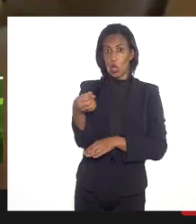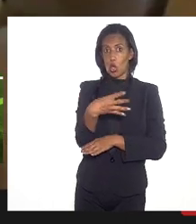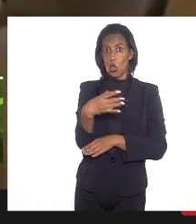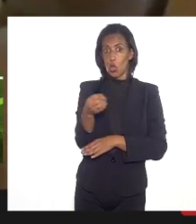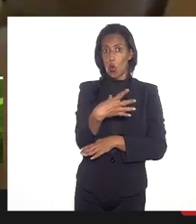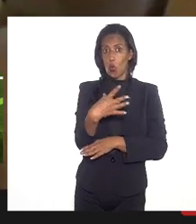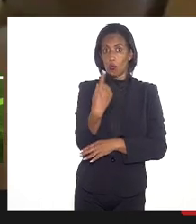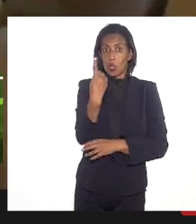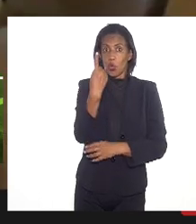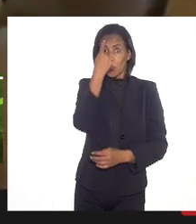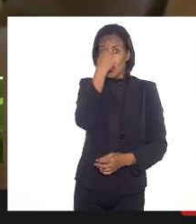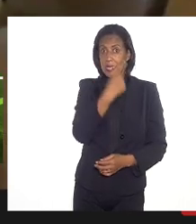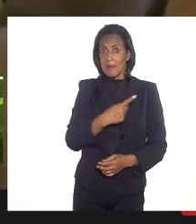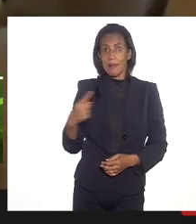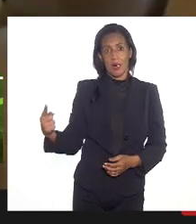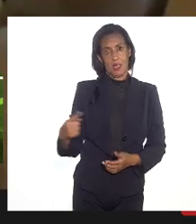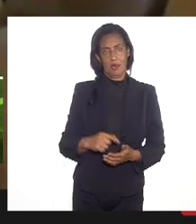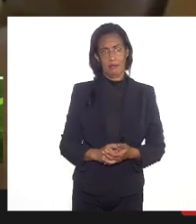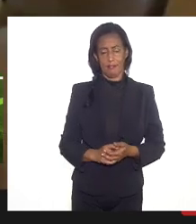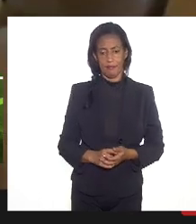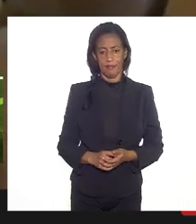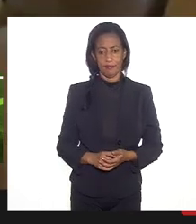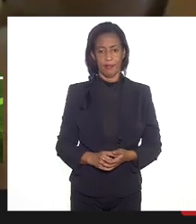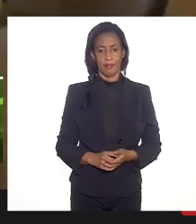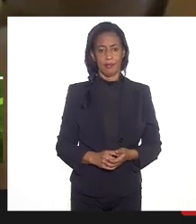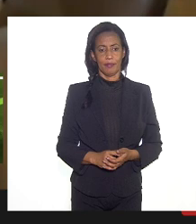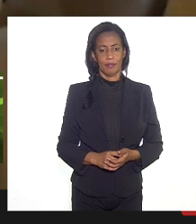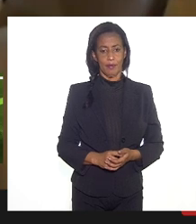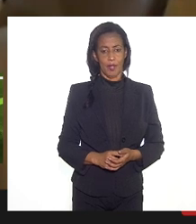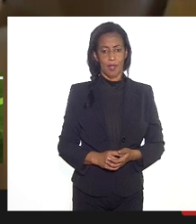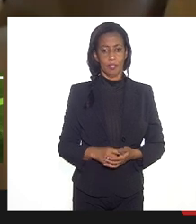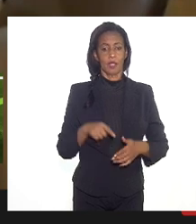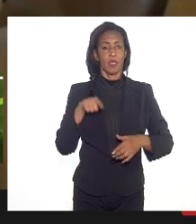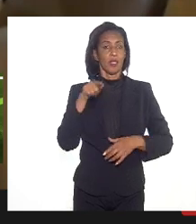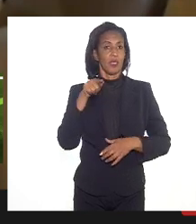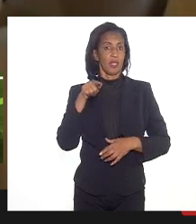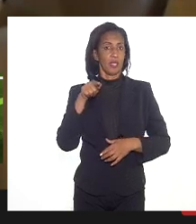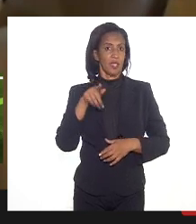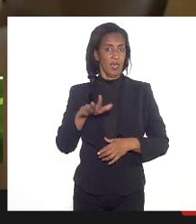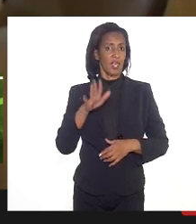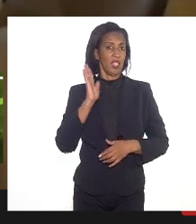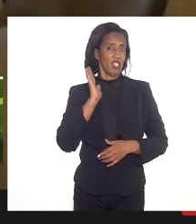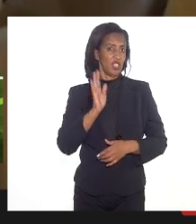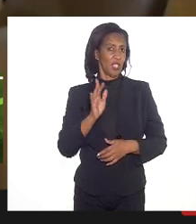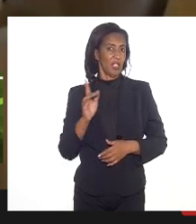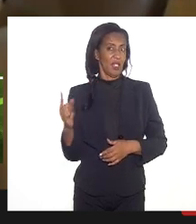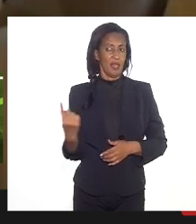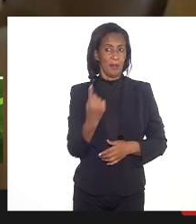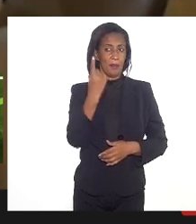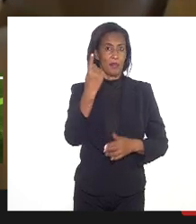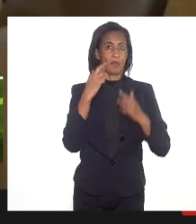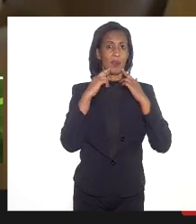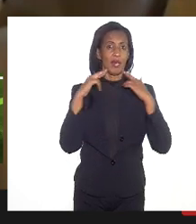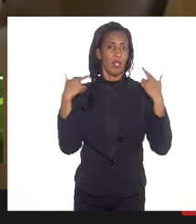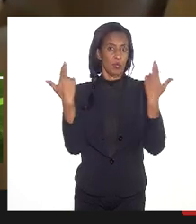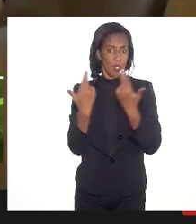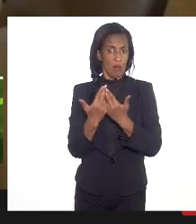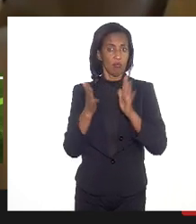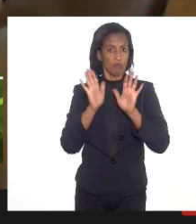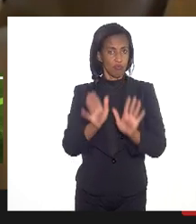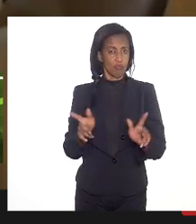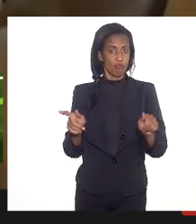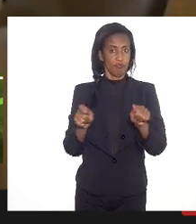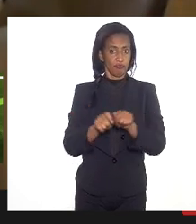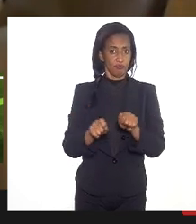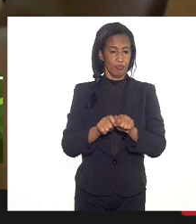cerca de uma semana, né? E ele já está mapeando isso. Foi uma das primeiras reuniões que nós fizemos com ele.